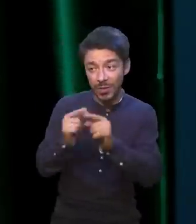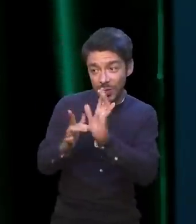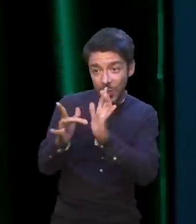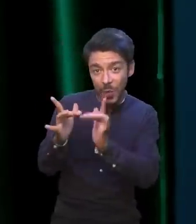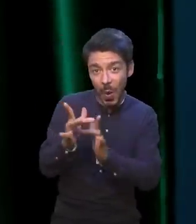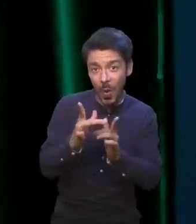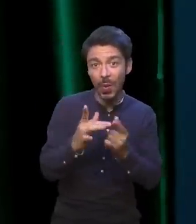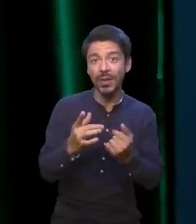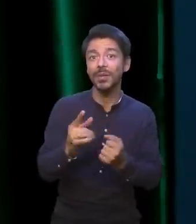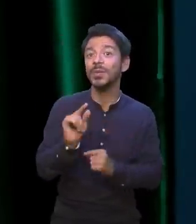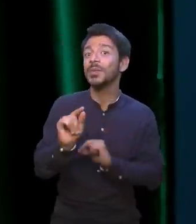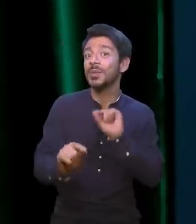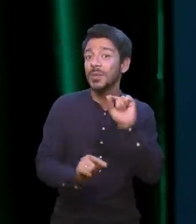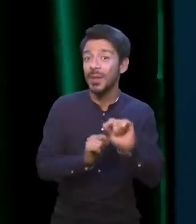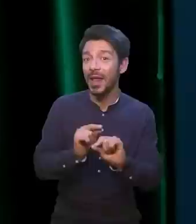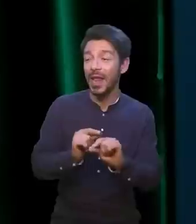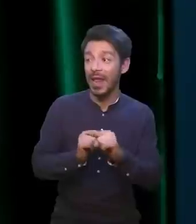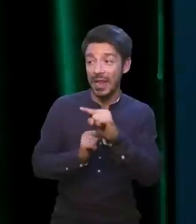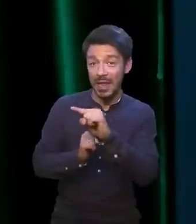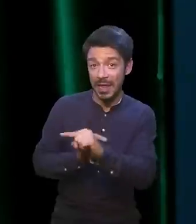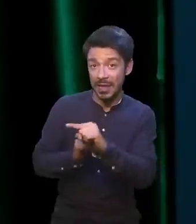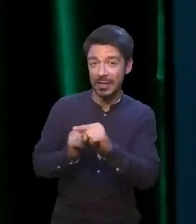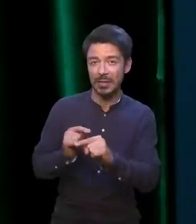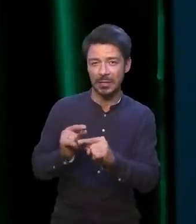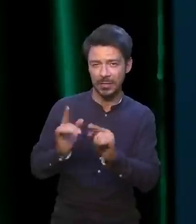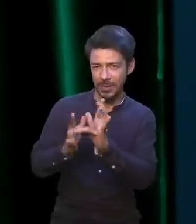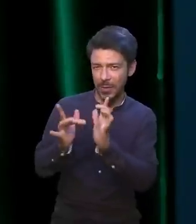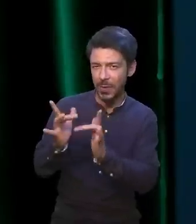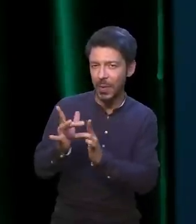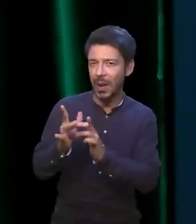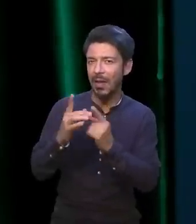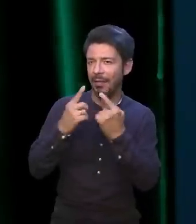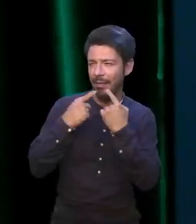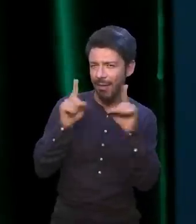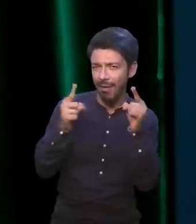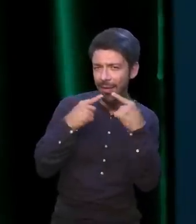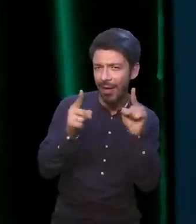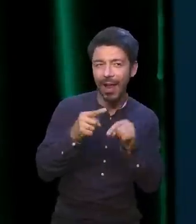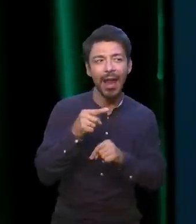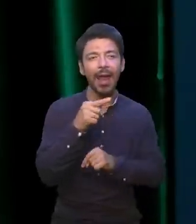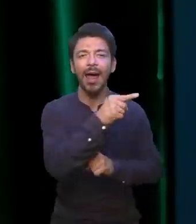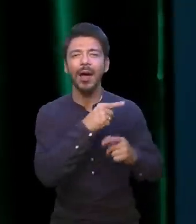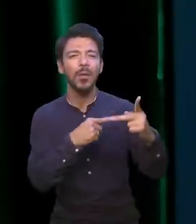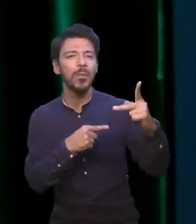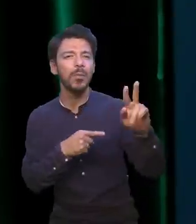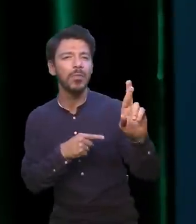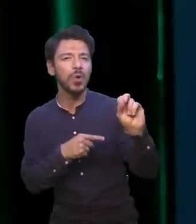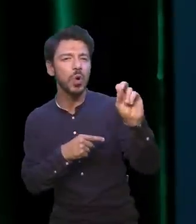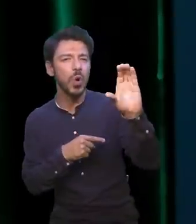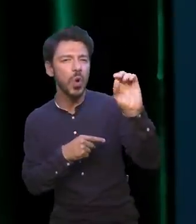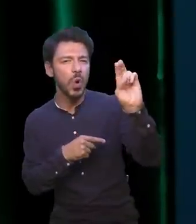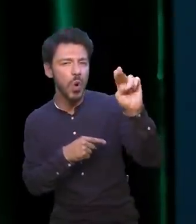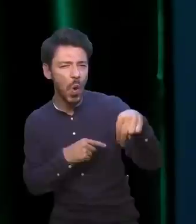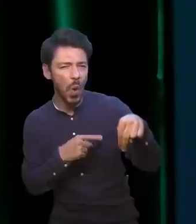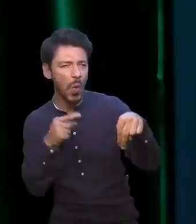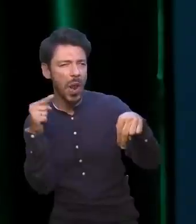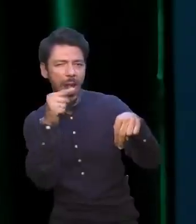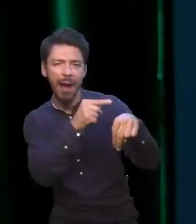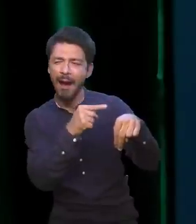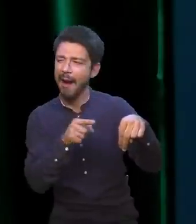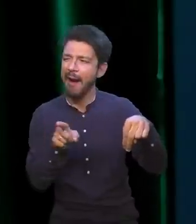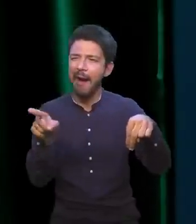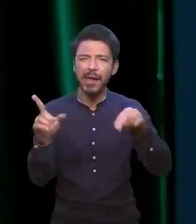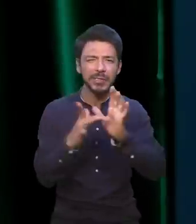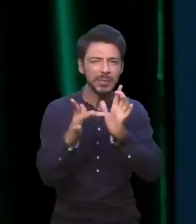vamos poder ir lá denunciar ele no PROCON, que é o órgão de defesa do consumidor, porque em nenhum momento Jesus falou que ia ser